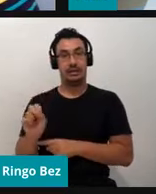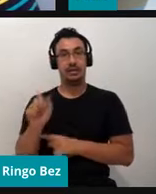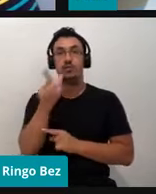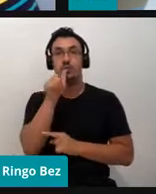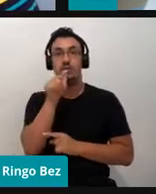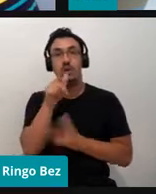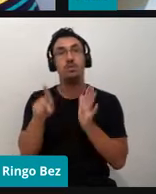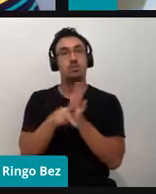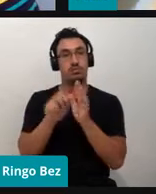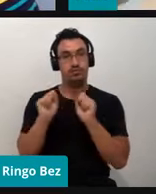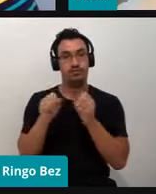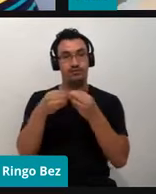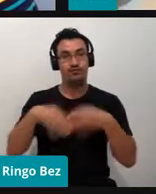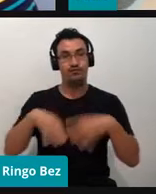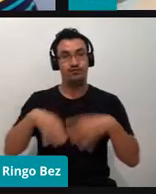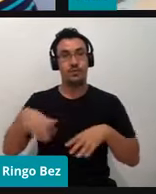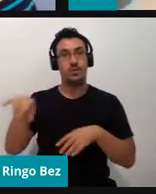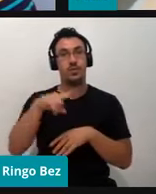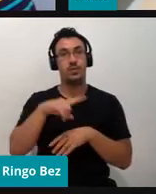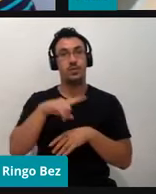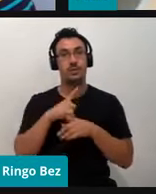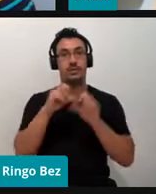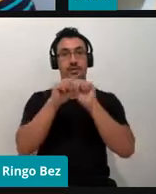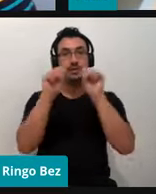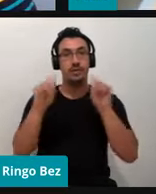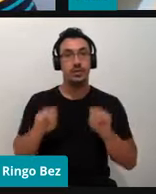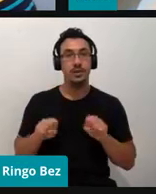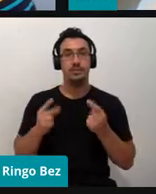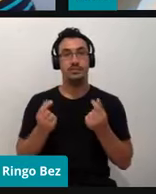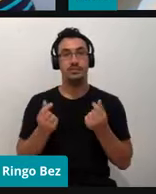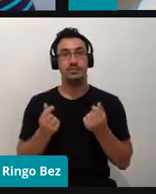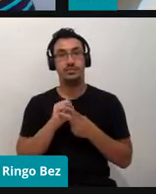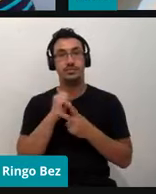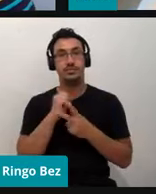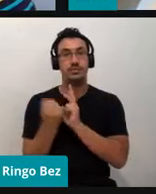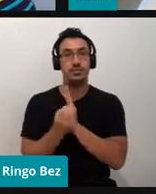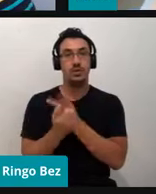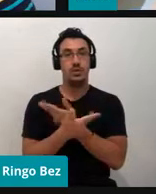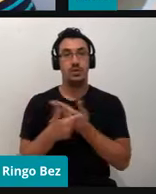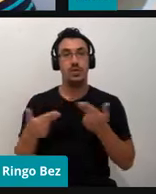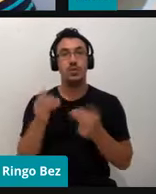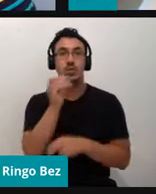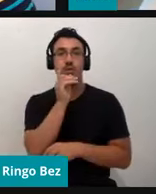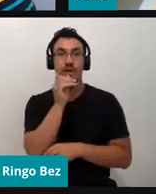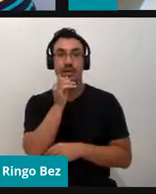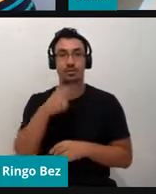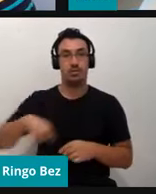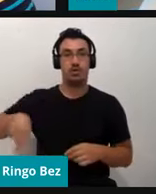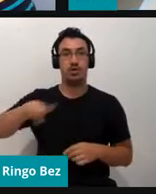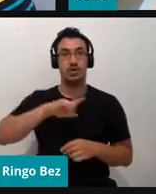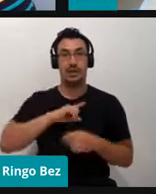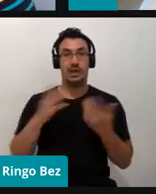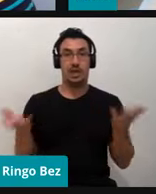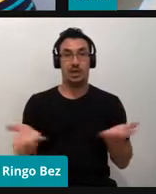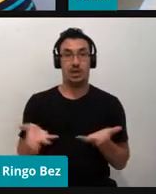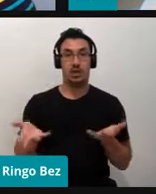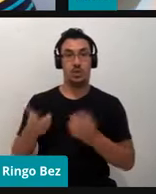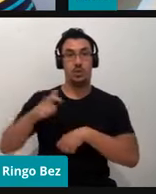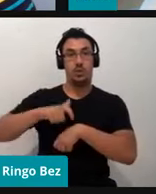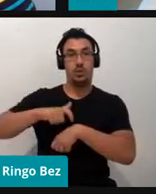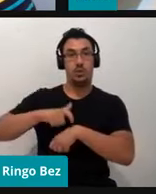causar em vários subsistemas econômicos, sociais, etc. Por exemplo, nós estamos chegando numa época em que a